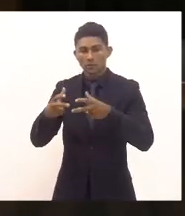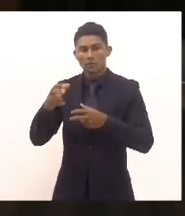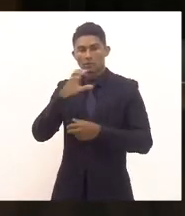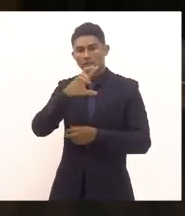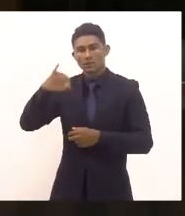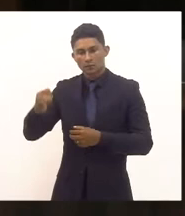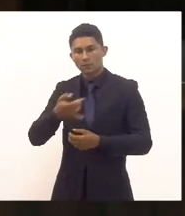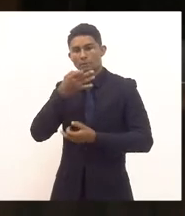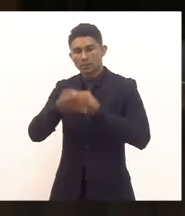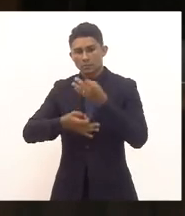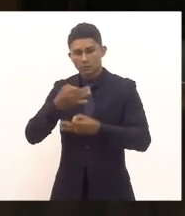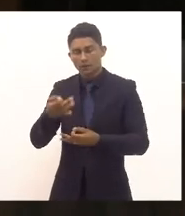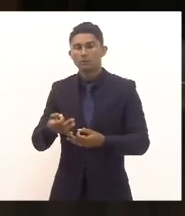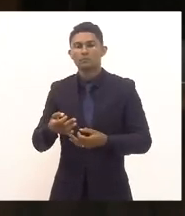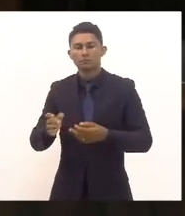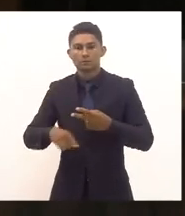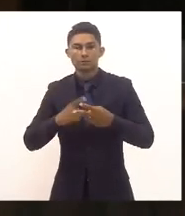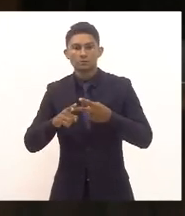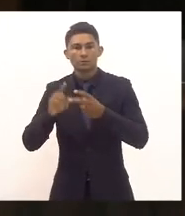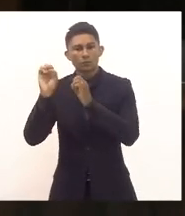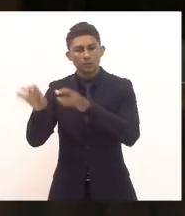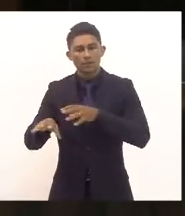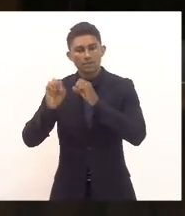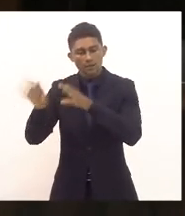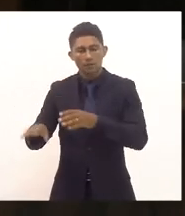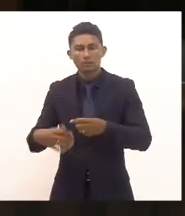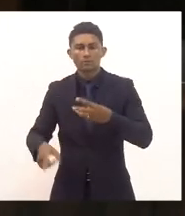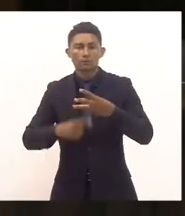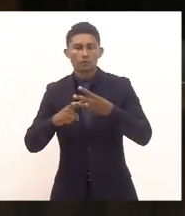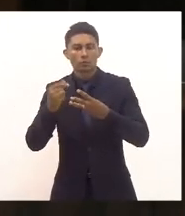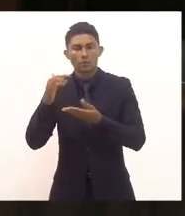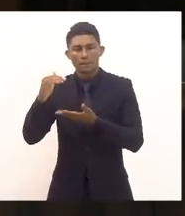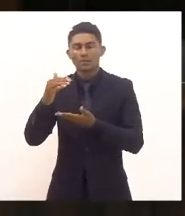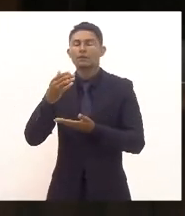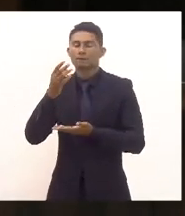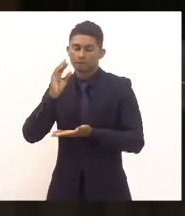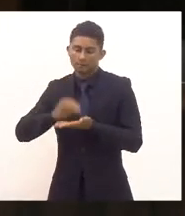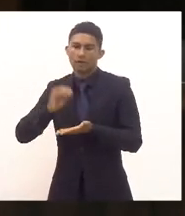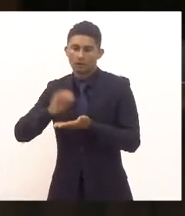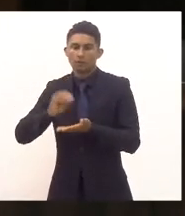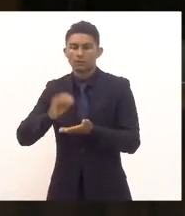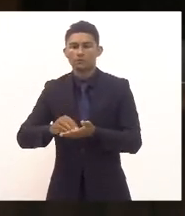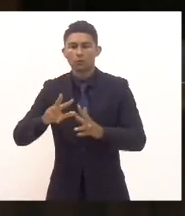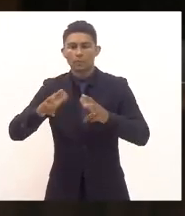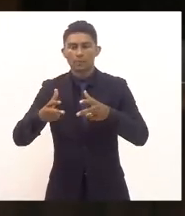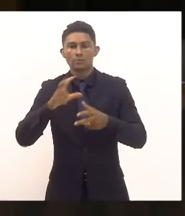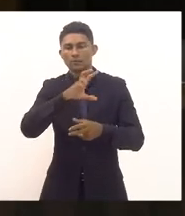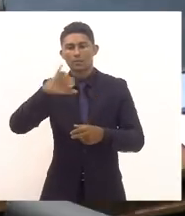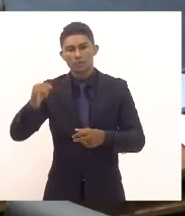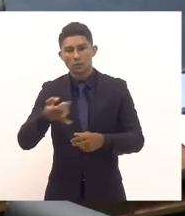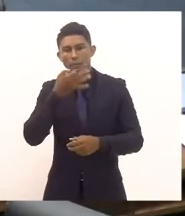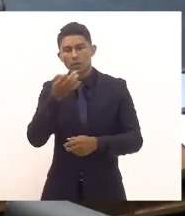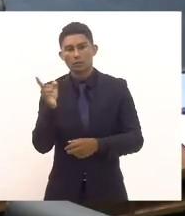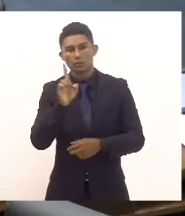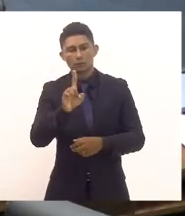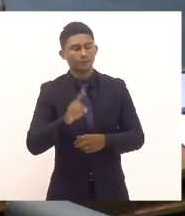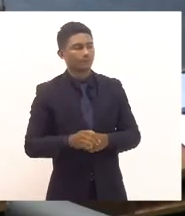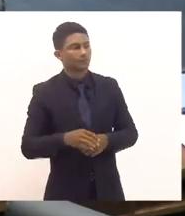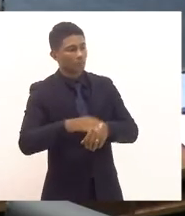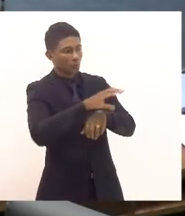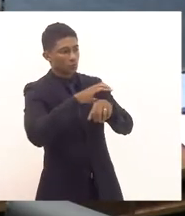de condição Justiça de Educação Ciência e Tecnologia e orçamento pela comissão de console tá do mastro e a